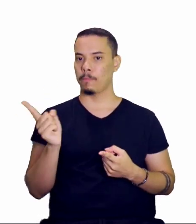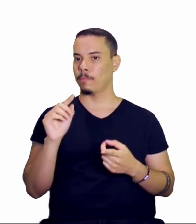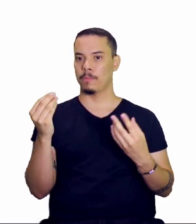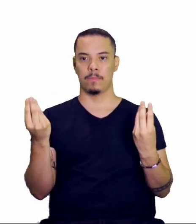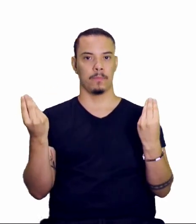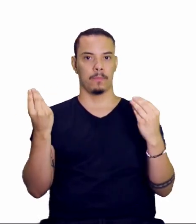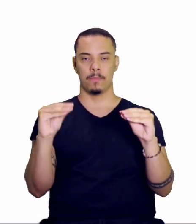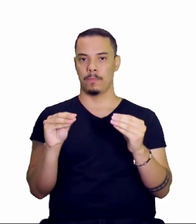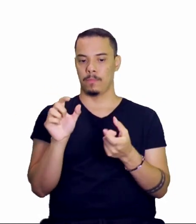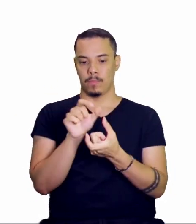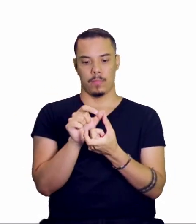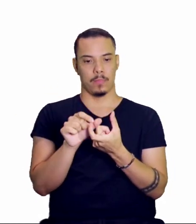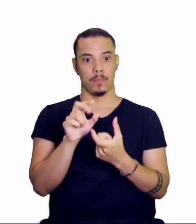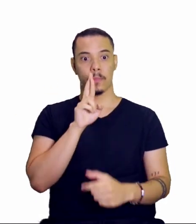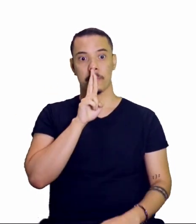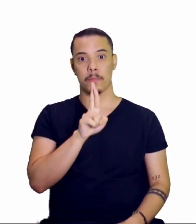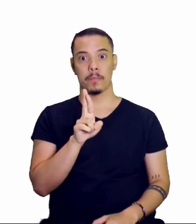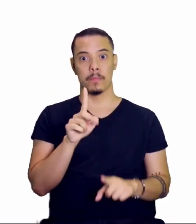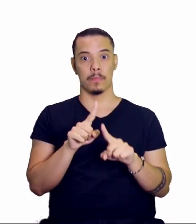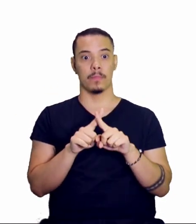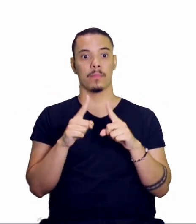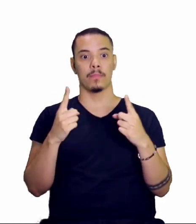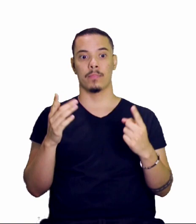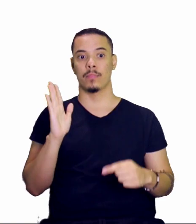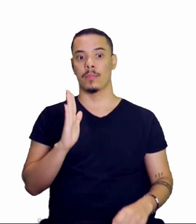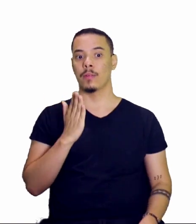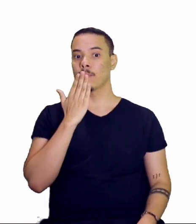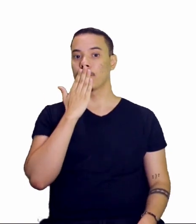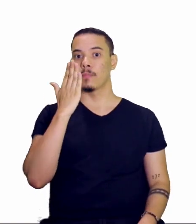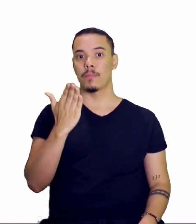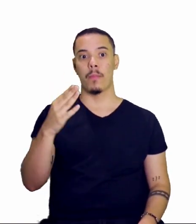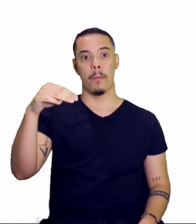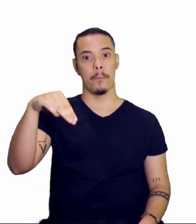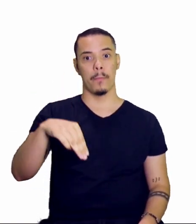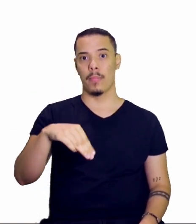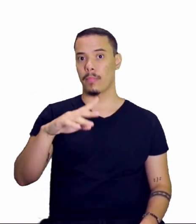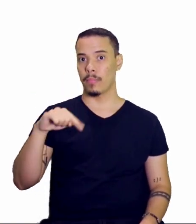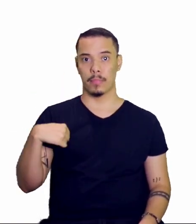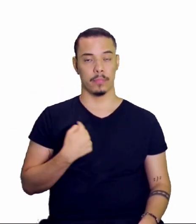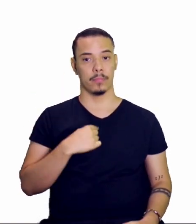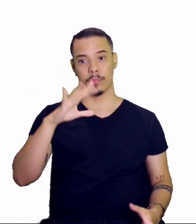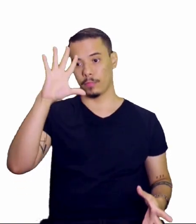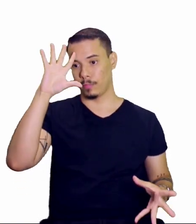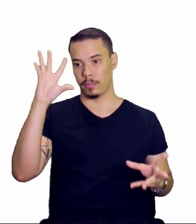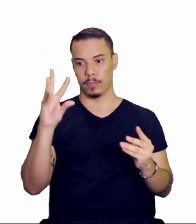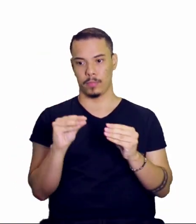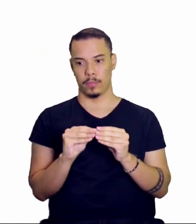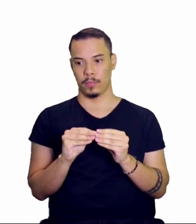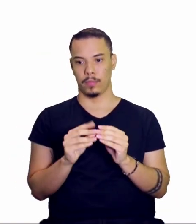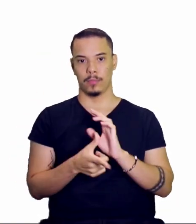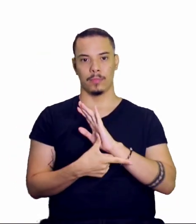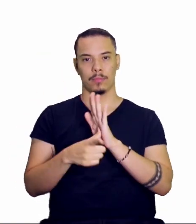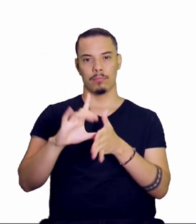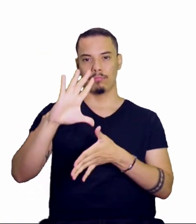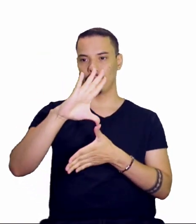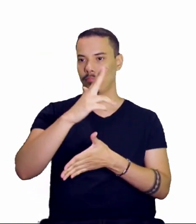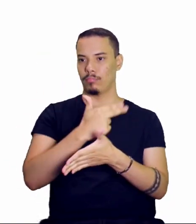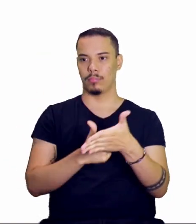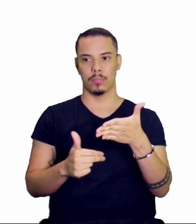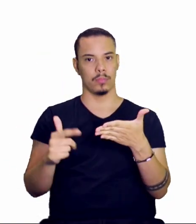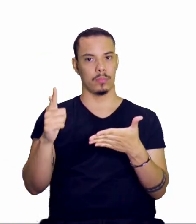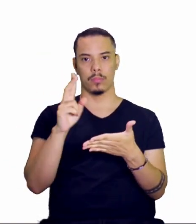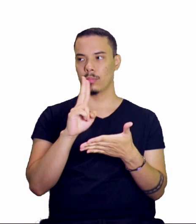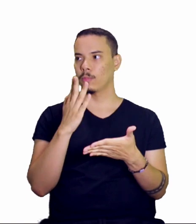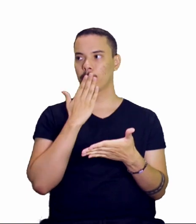unidade na resposta, mas... Já pediu em metro, então já sabe que é metro. Então, Isso. diferente da questão do mapa lá, que tem as distâncias